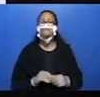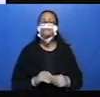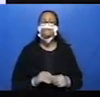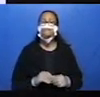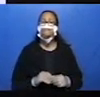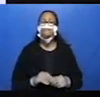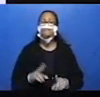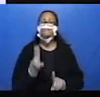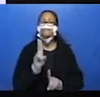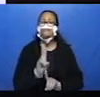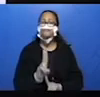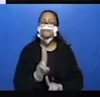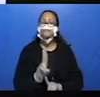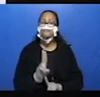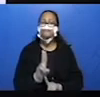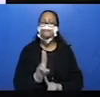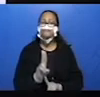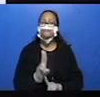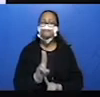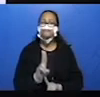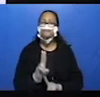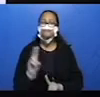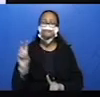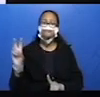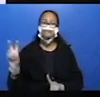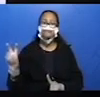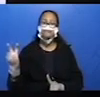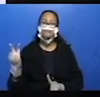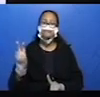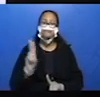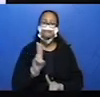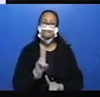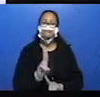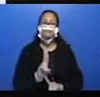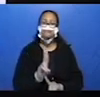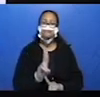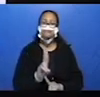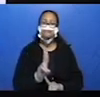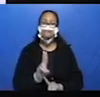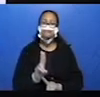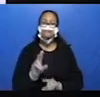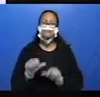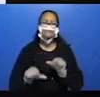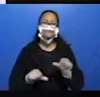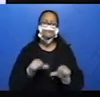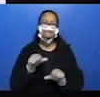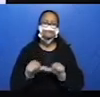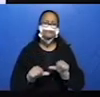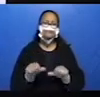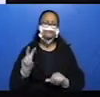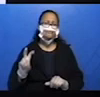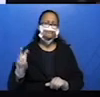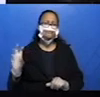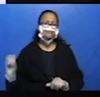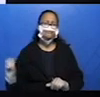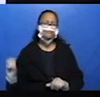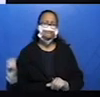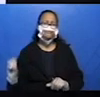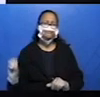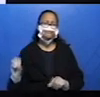uma unidade. Aí, o que eu fiz aqui para ele virar 50, para ele ir para a casa da dezena?